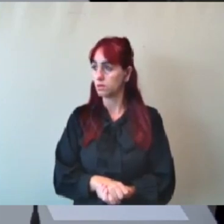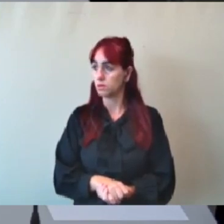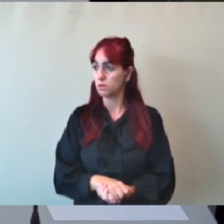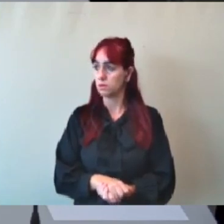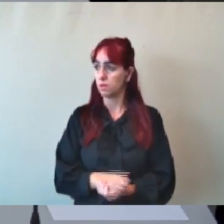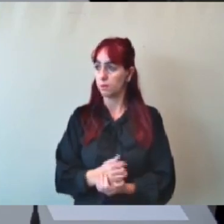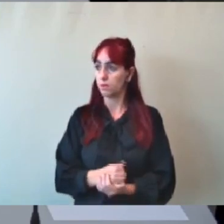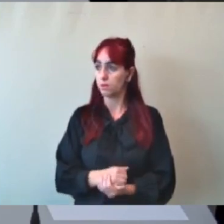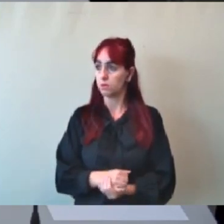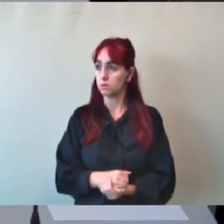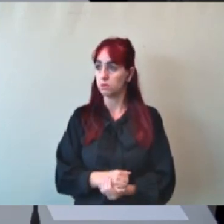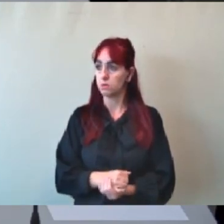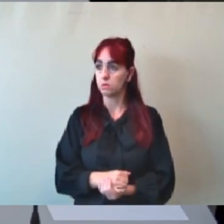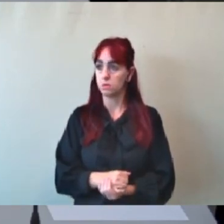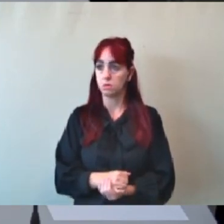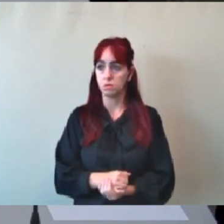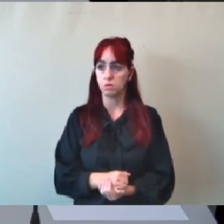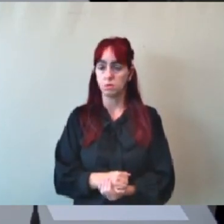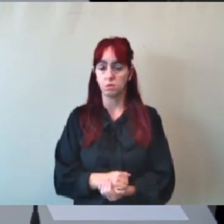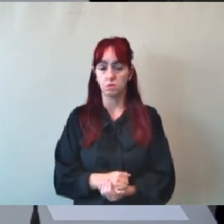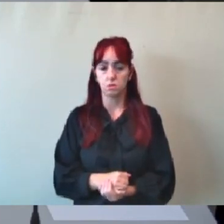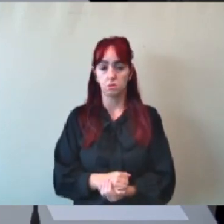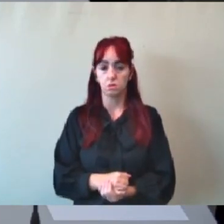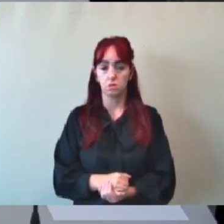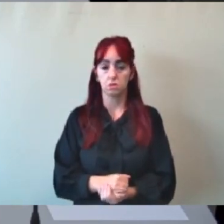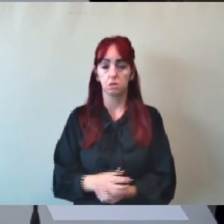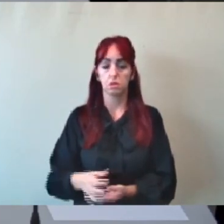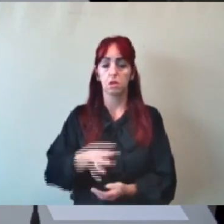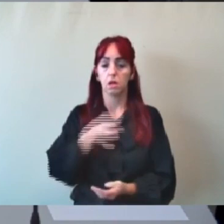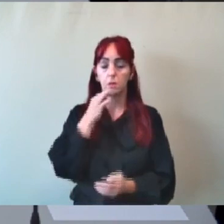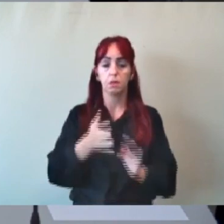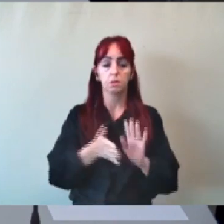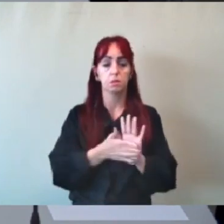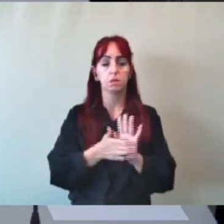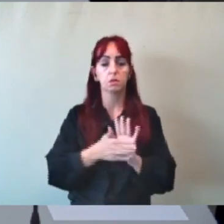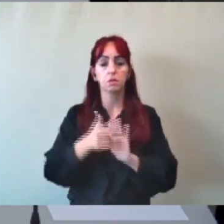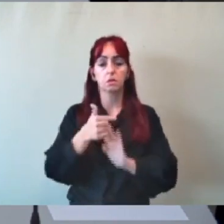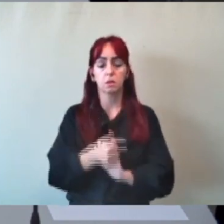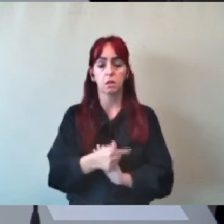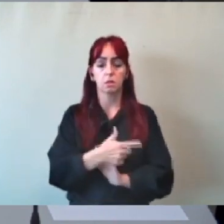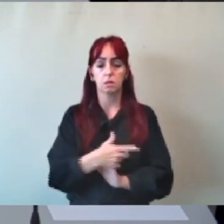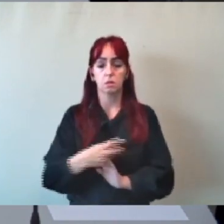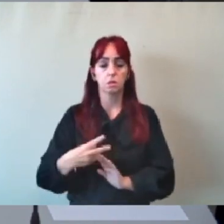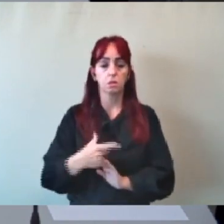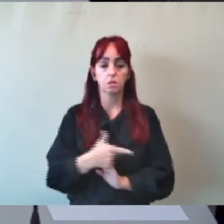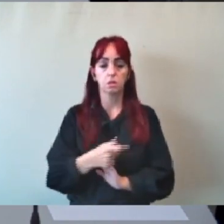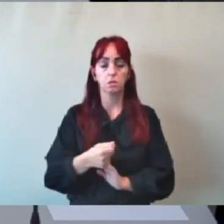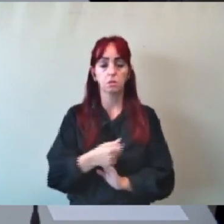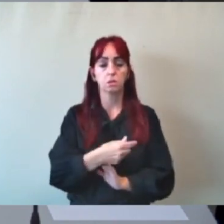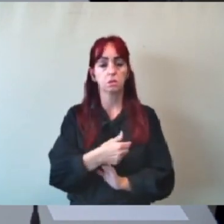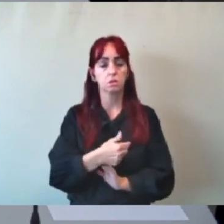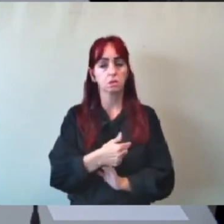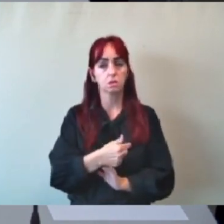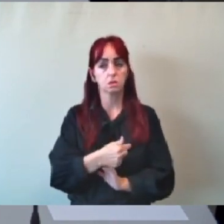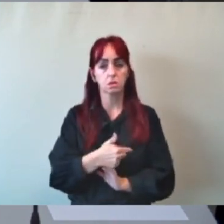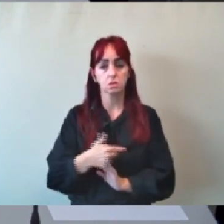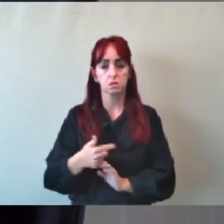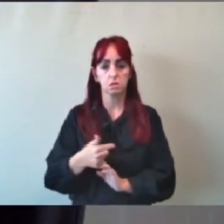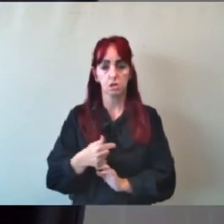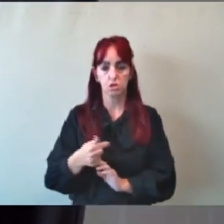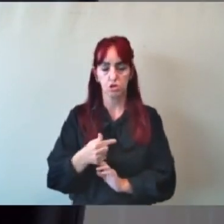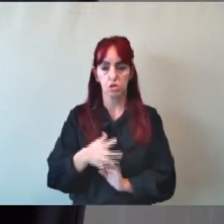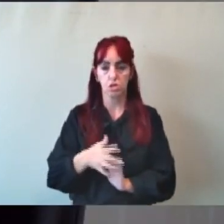Sugestão de proposição 7/2017, turno único, ementa, implantação de sistema de bilhetagem única no